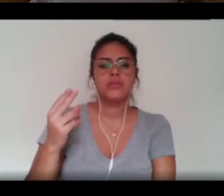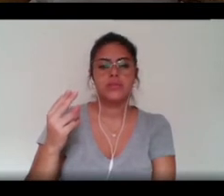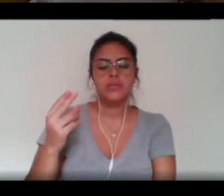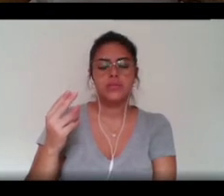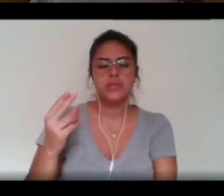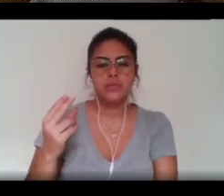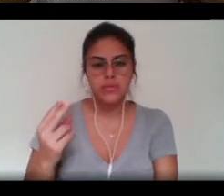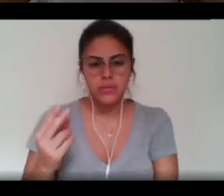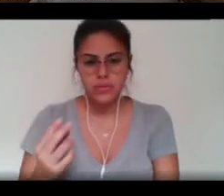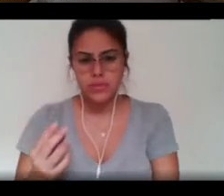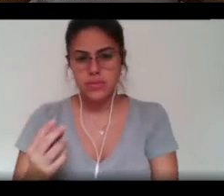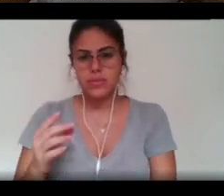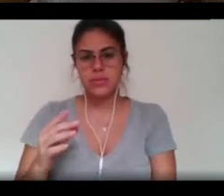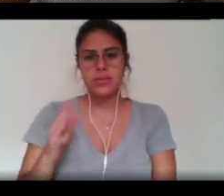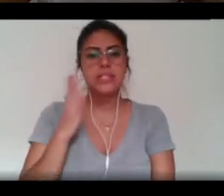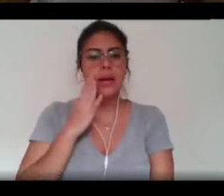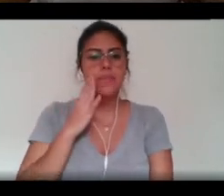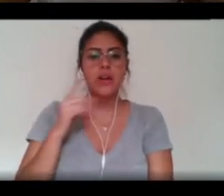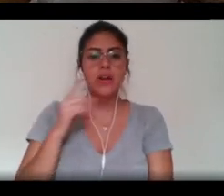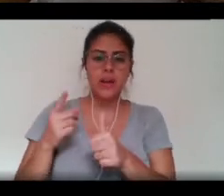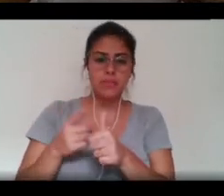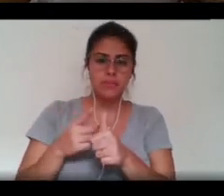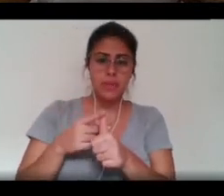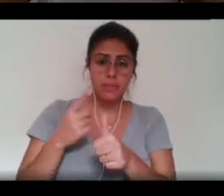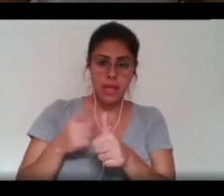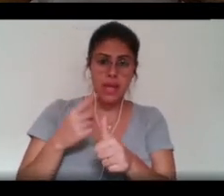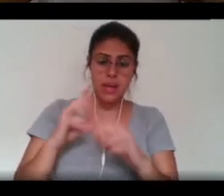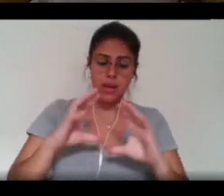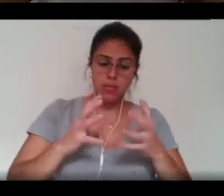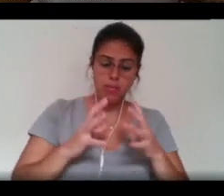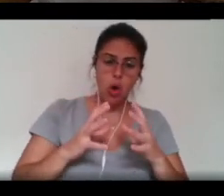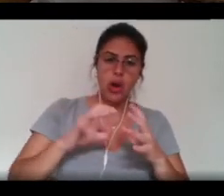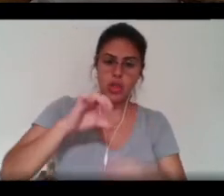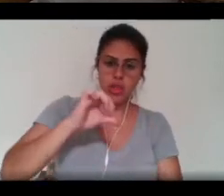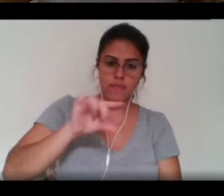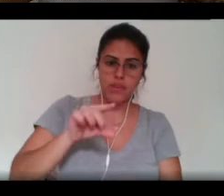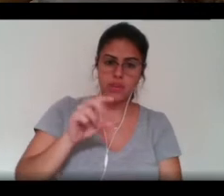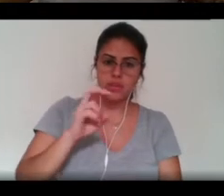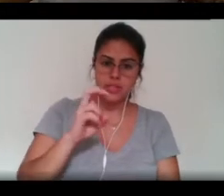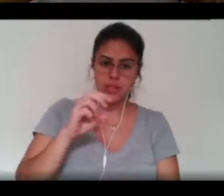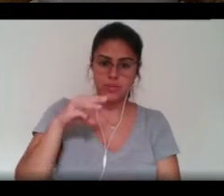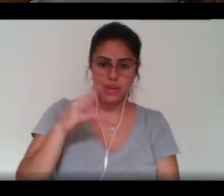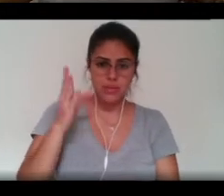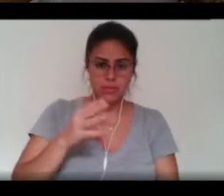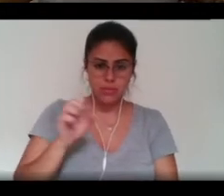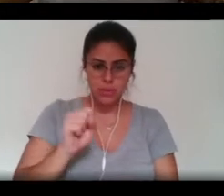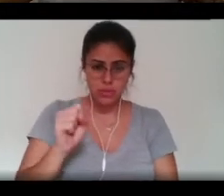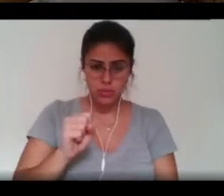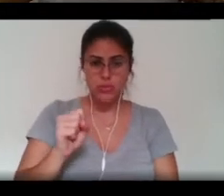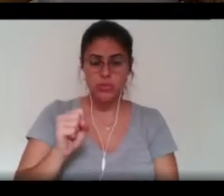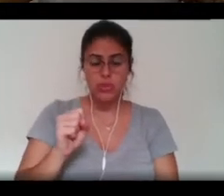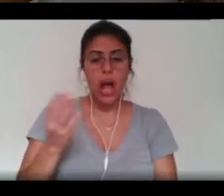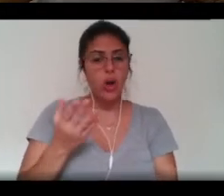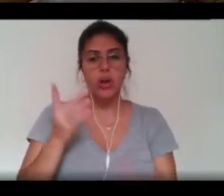bola é lançada com 9,5 metros por segundo, né? Isso